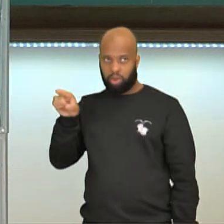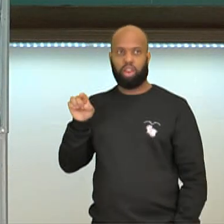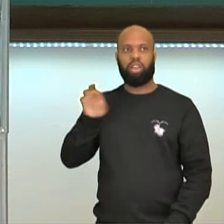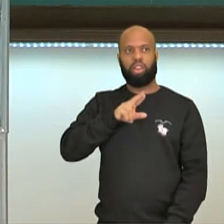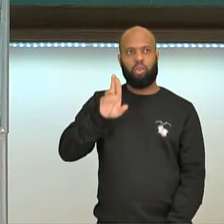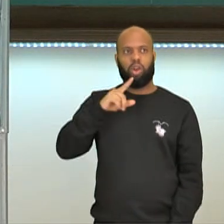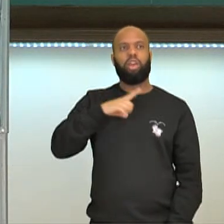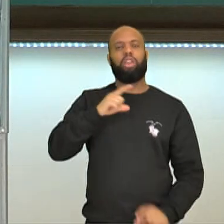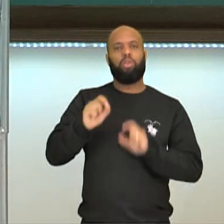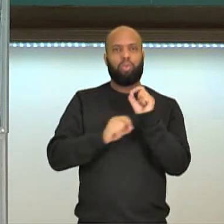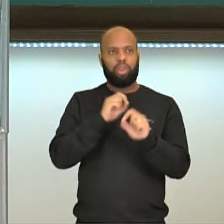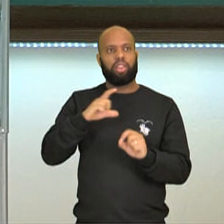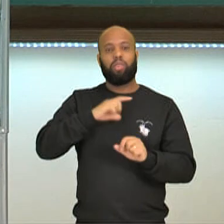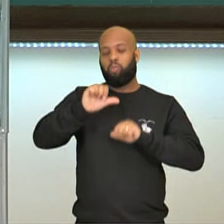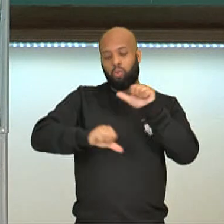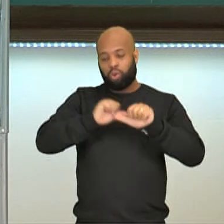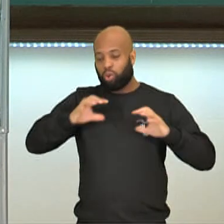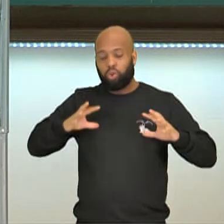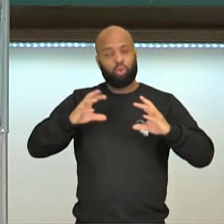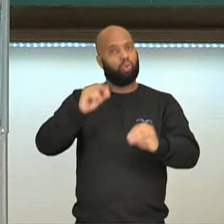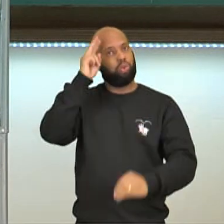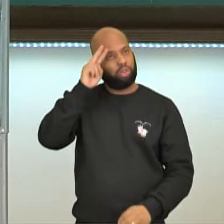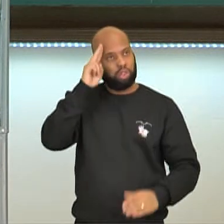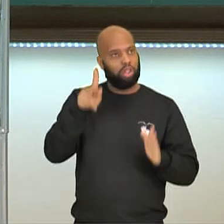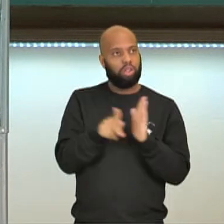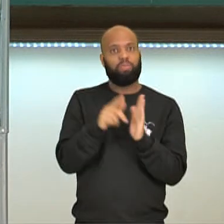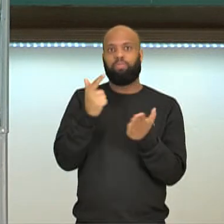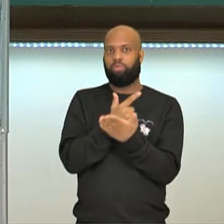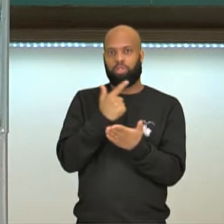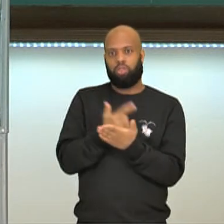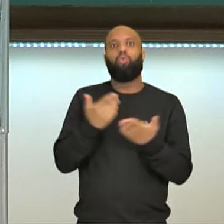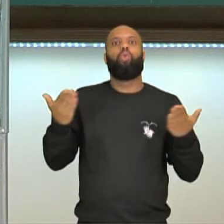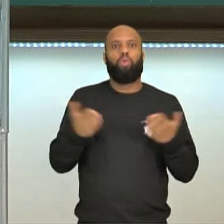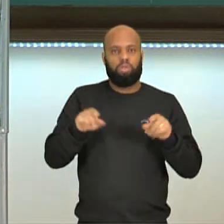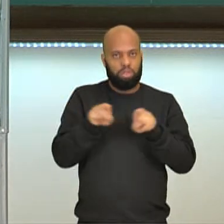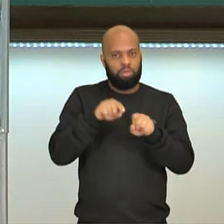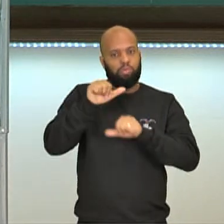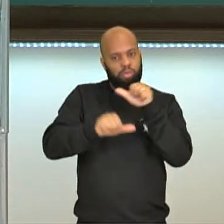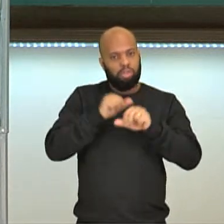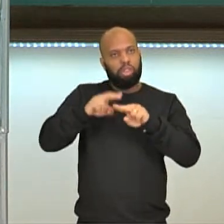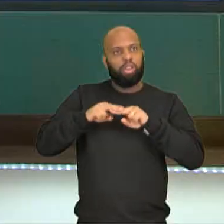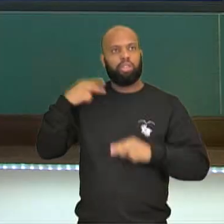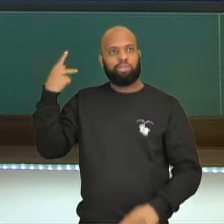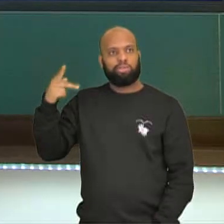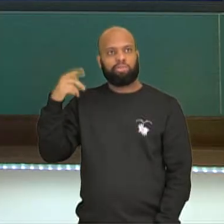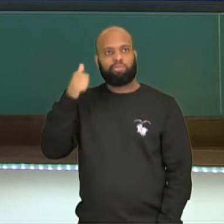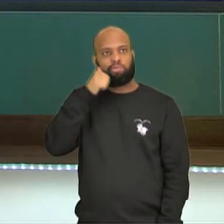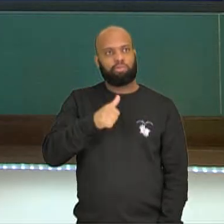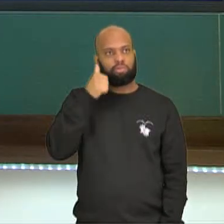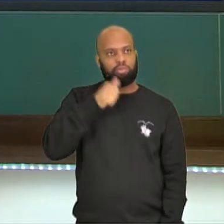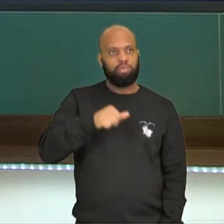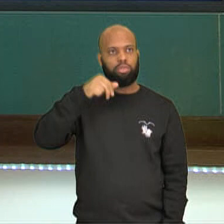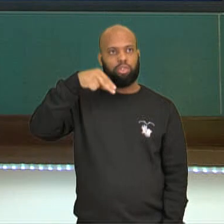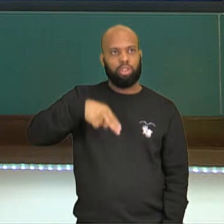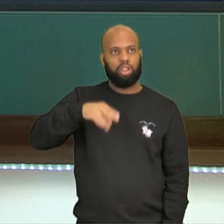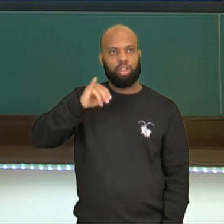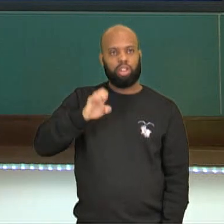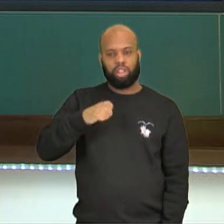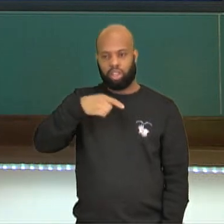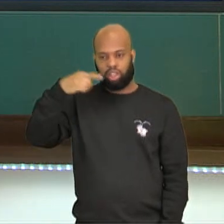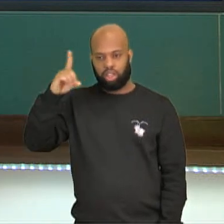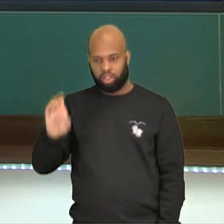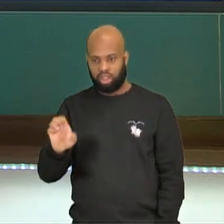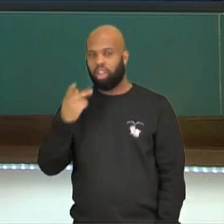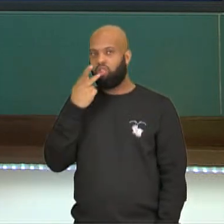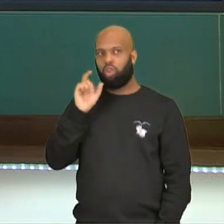Foi muito polêmica, porque mudou toda a história dos livros da época e até hoje, né? Então a primeira coisa que os arqueólogos lá dos Estados Unidos falaram foi o seguinte,